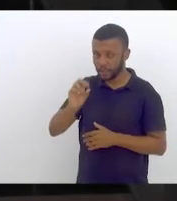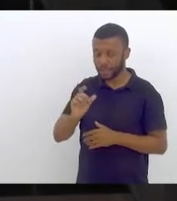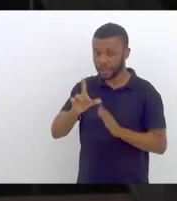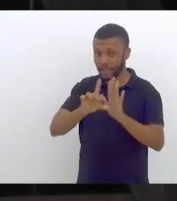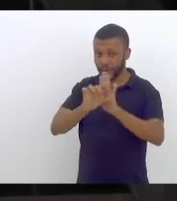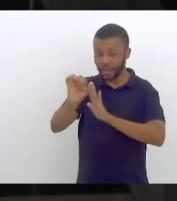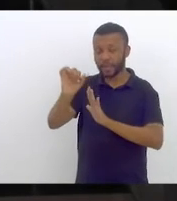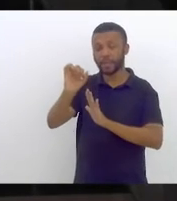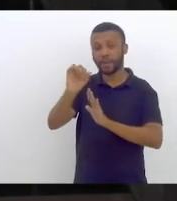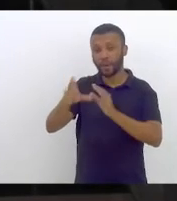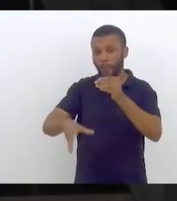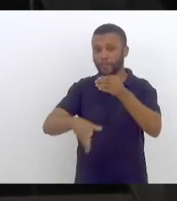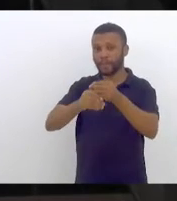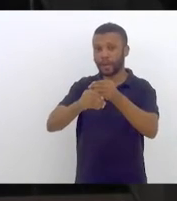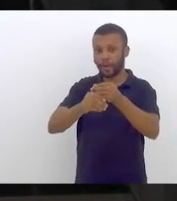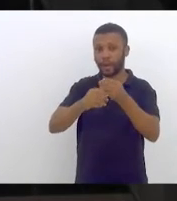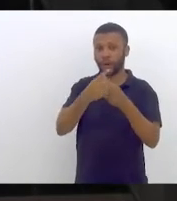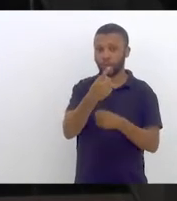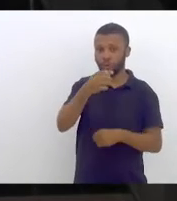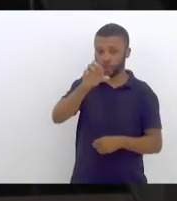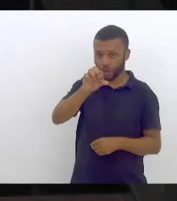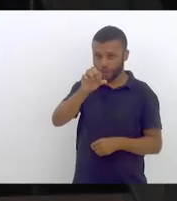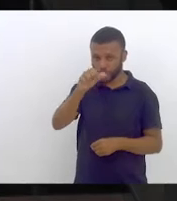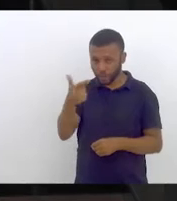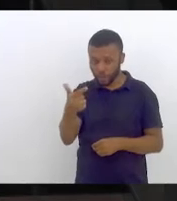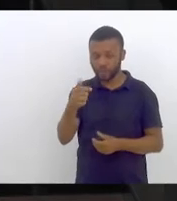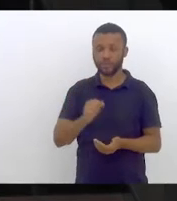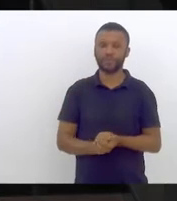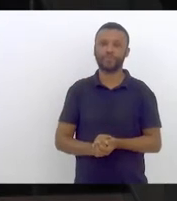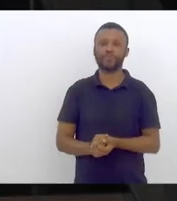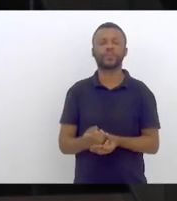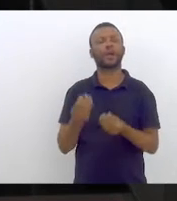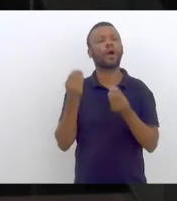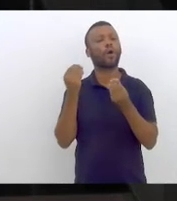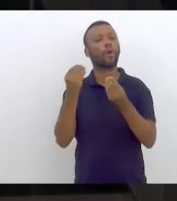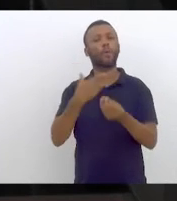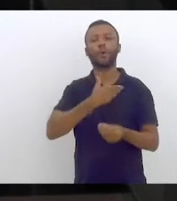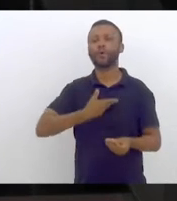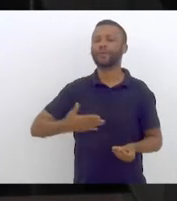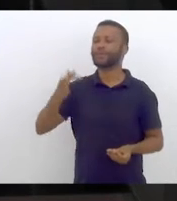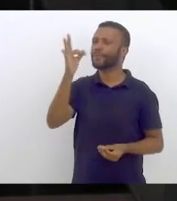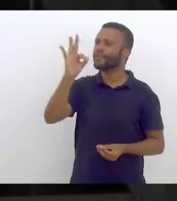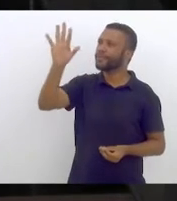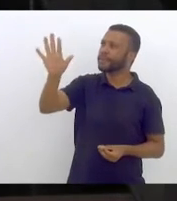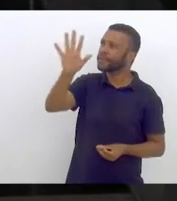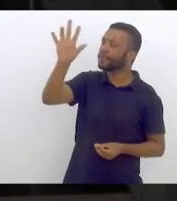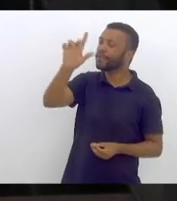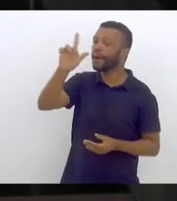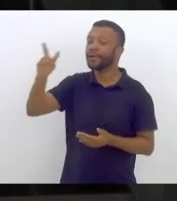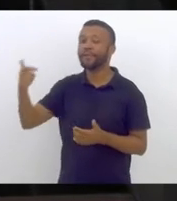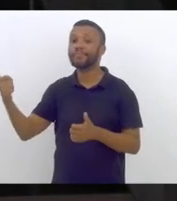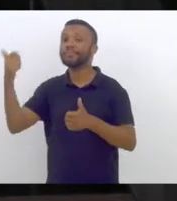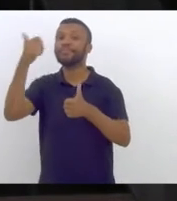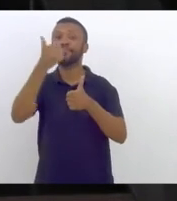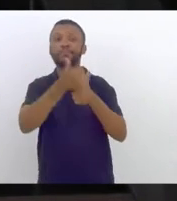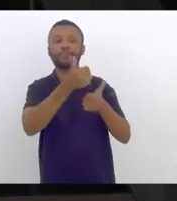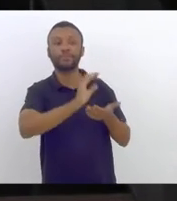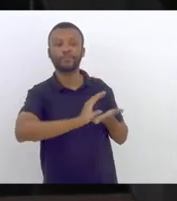192, como é que a União vai compensar o Estado?